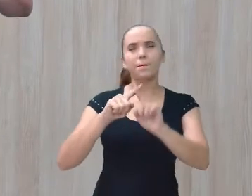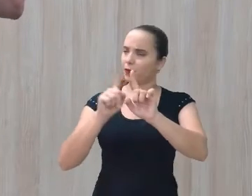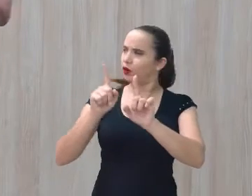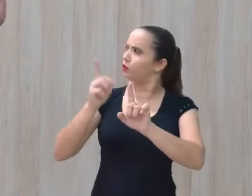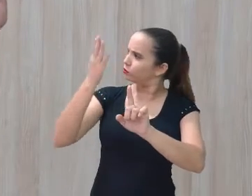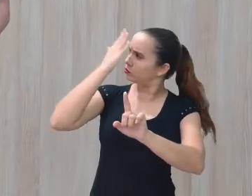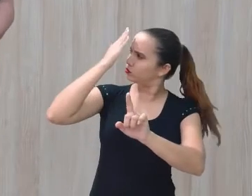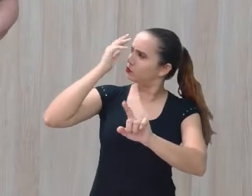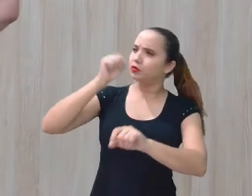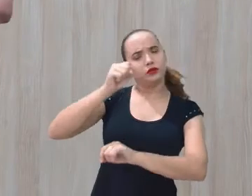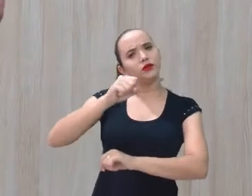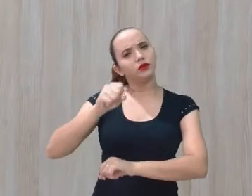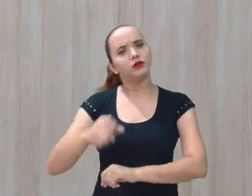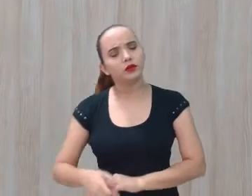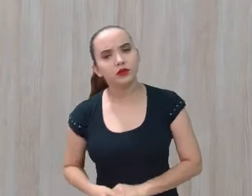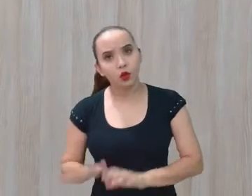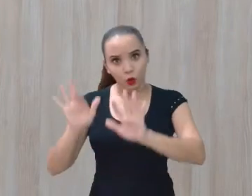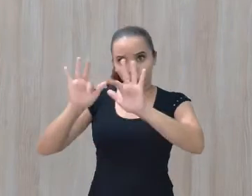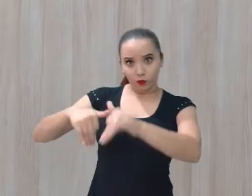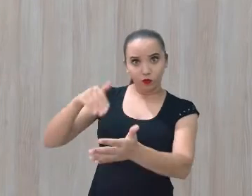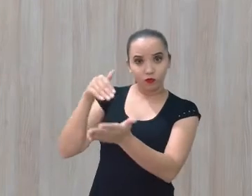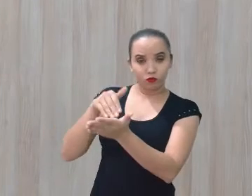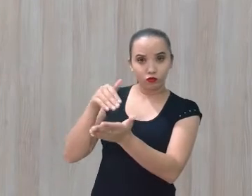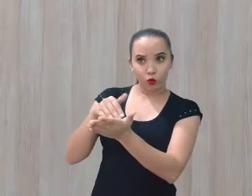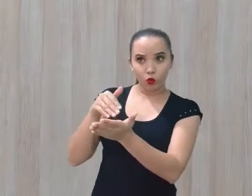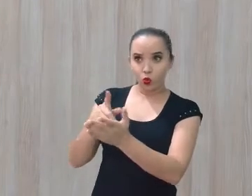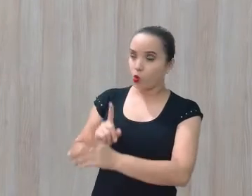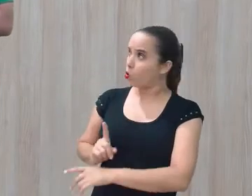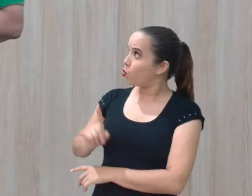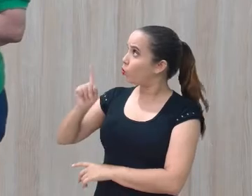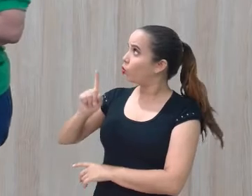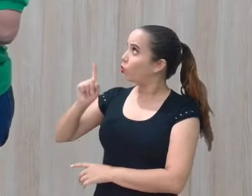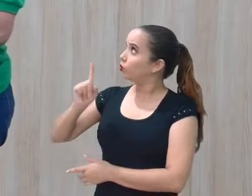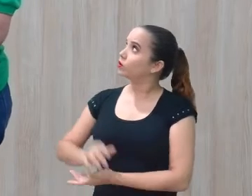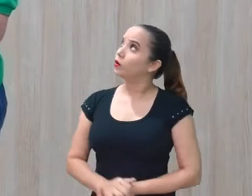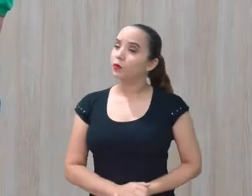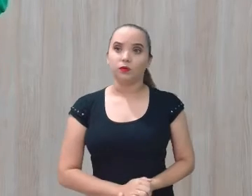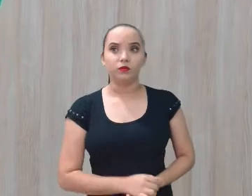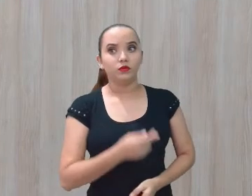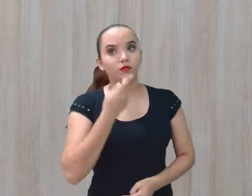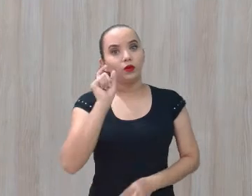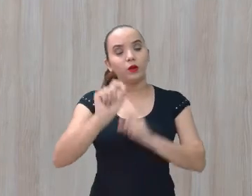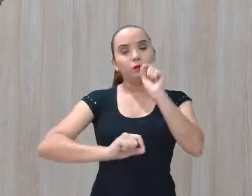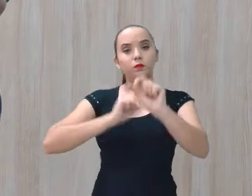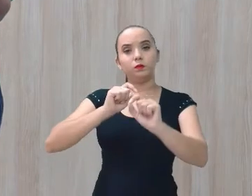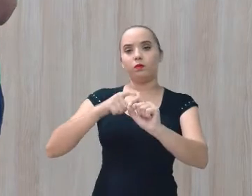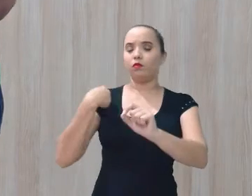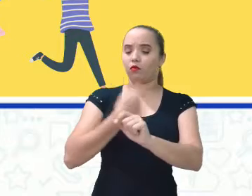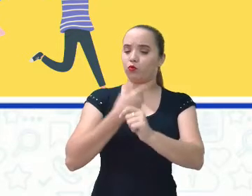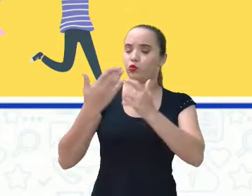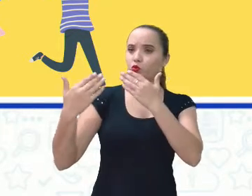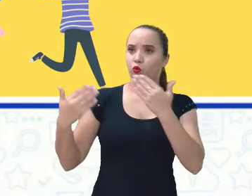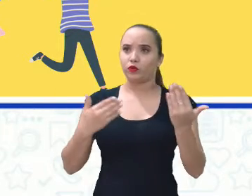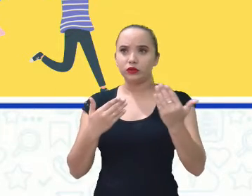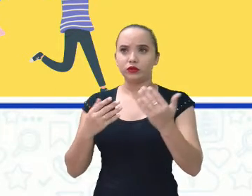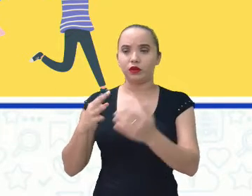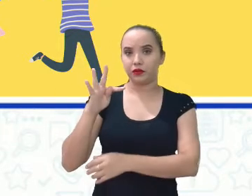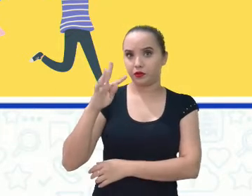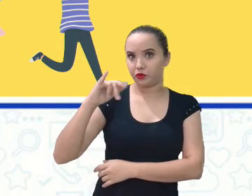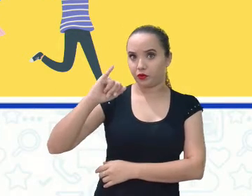Dá. Que no final, no último, ele diz o seguinte, conversamos, tipo